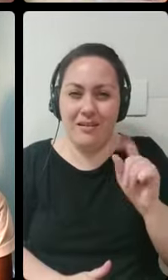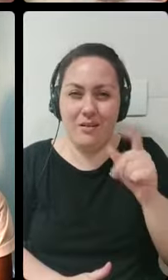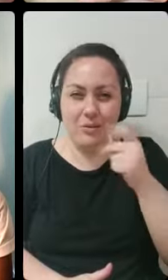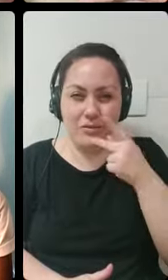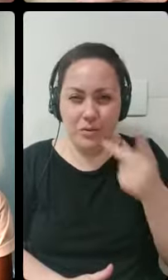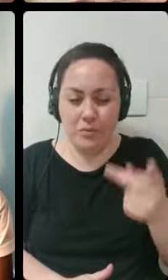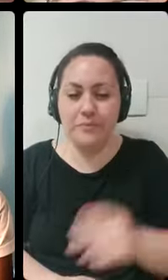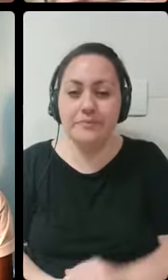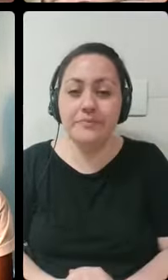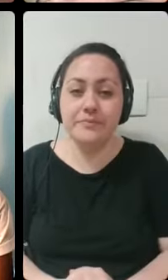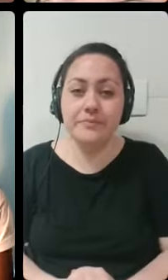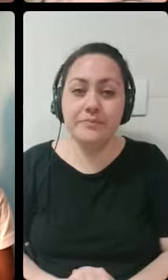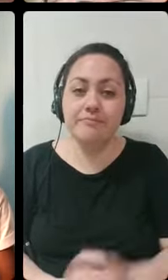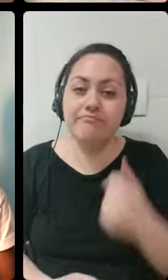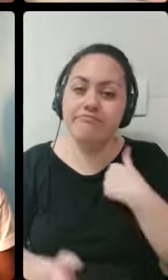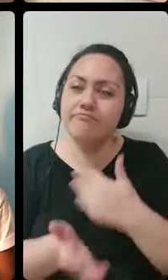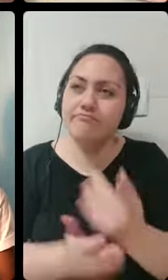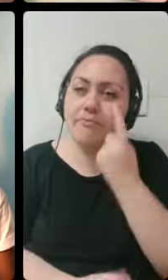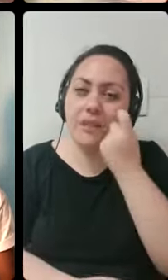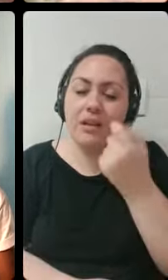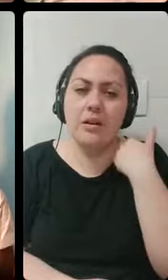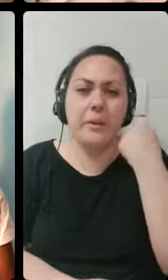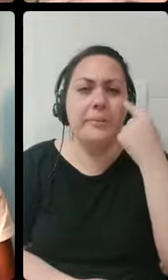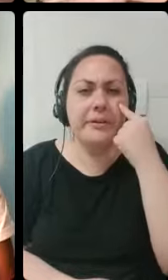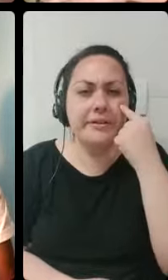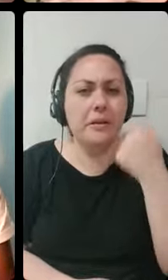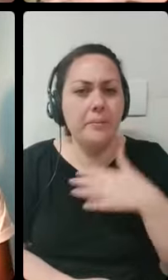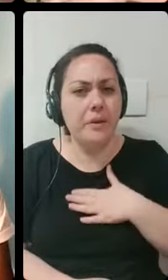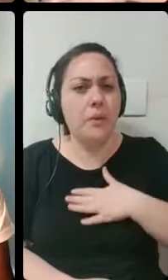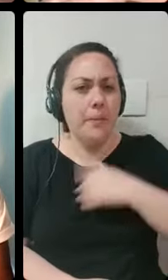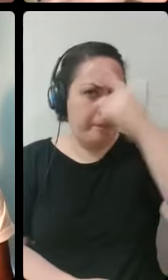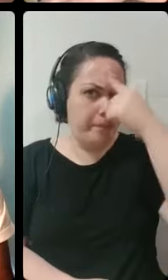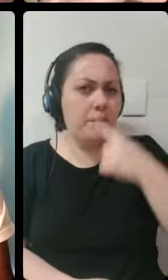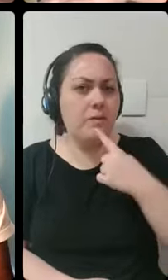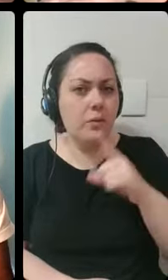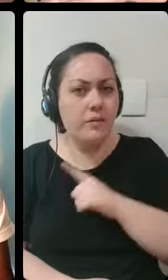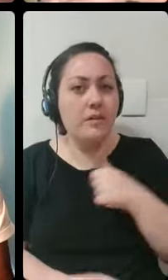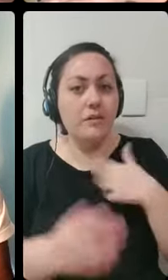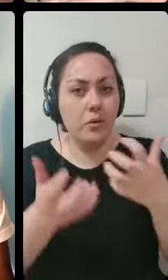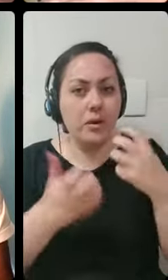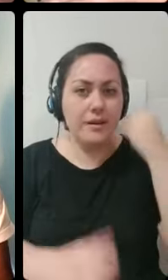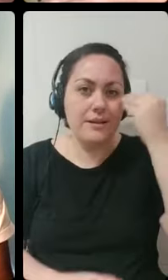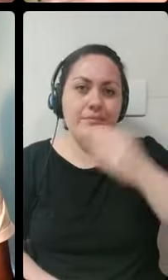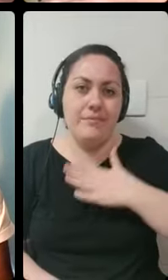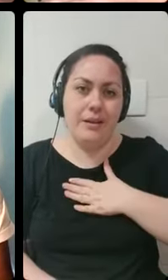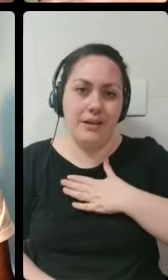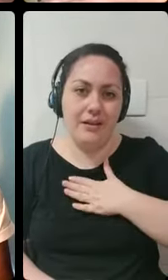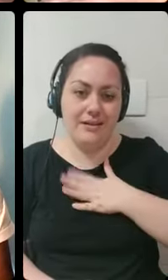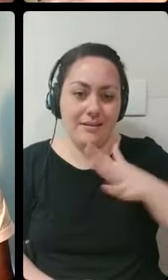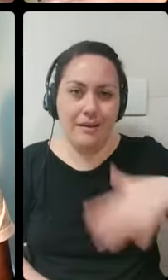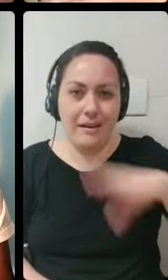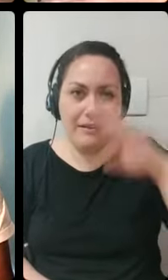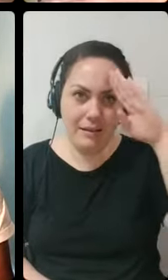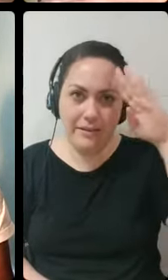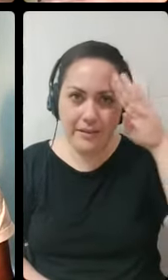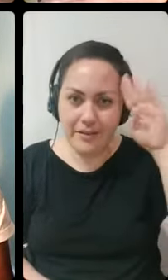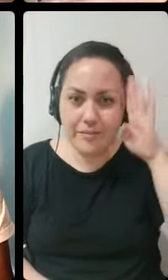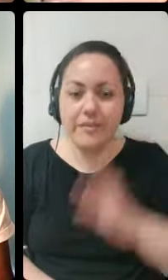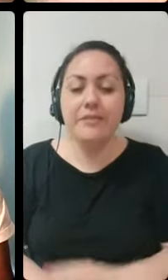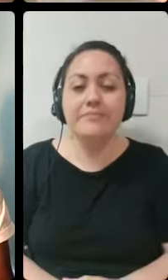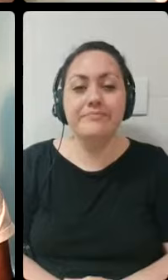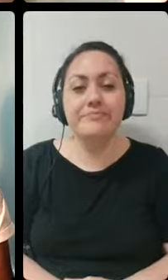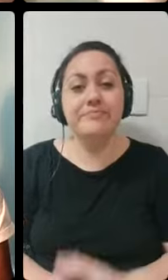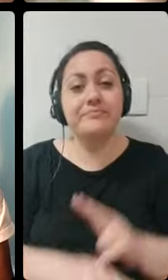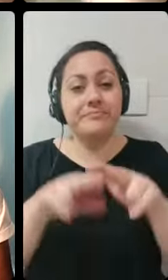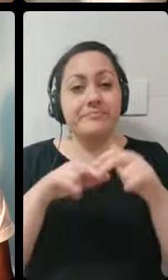um pouquinho de perfil para isso, e acho que eu quero também ter essa experiência na minha vida acadêmica. E aí eu me inscrevi, eu